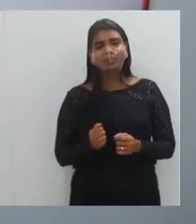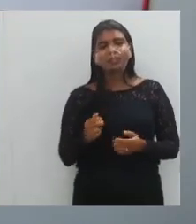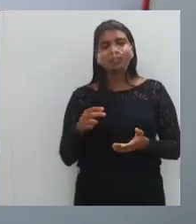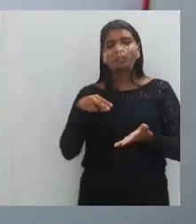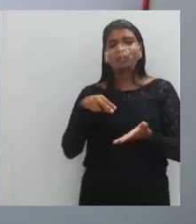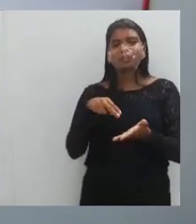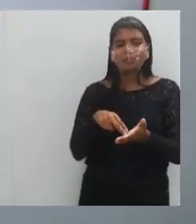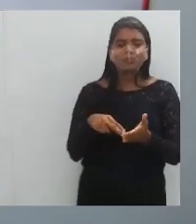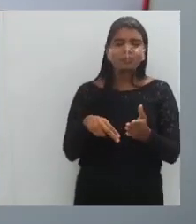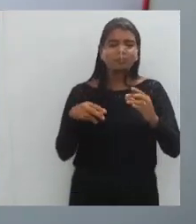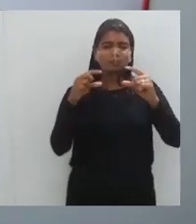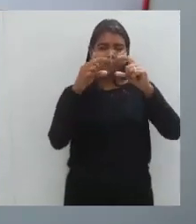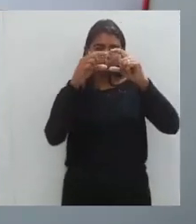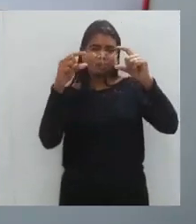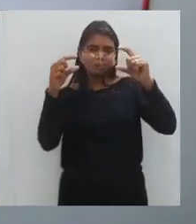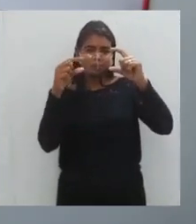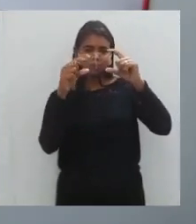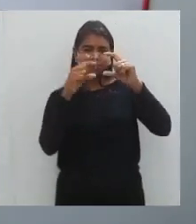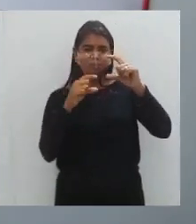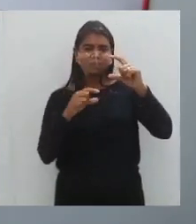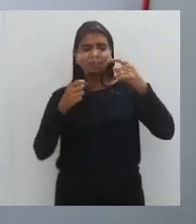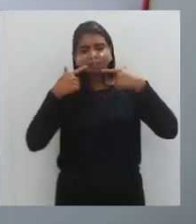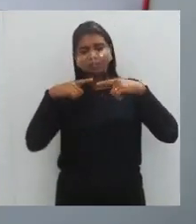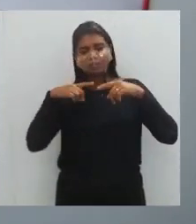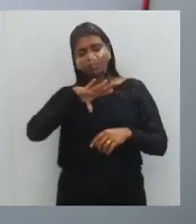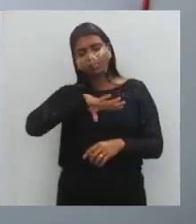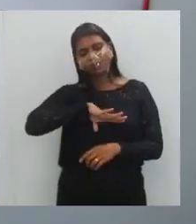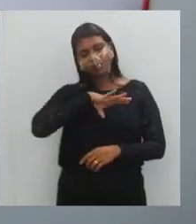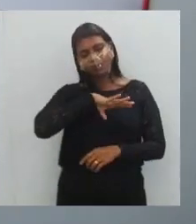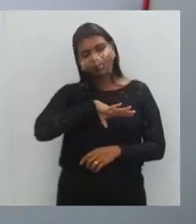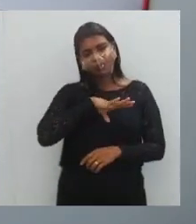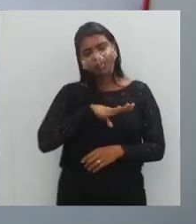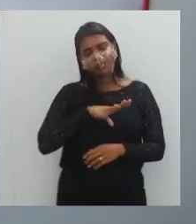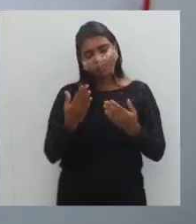presente nas questões de língua portuguesa, né? Em